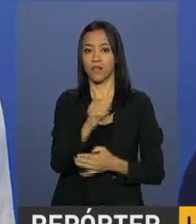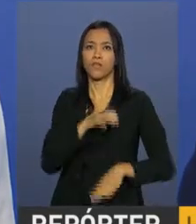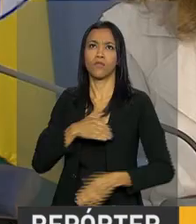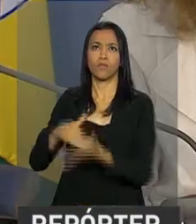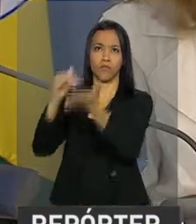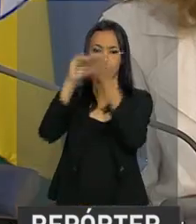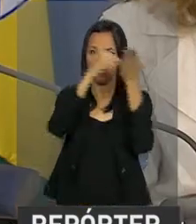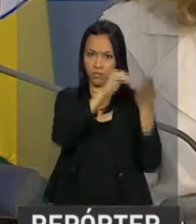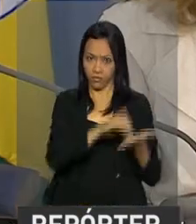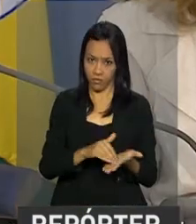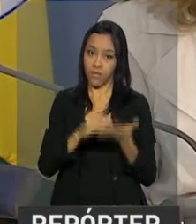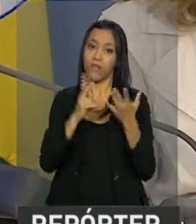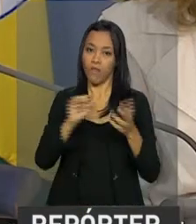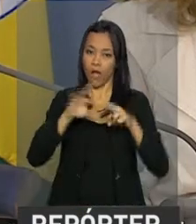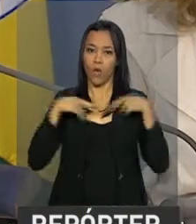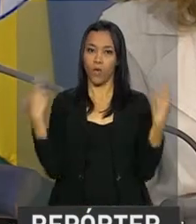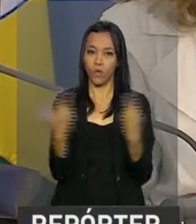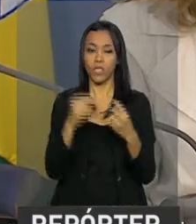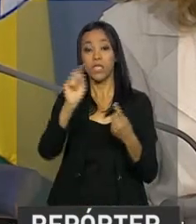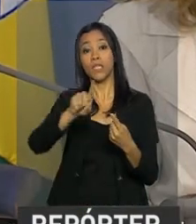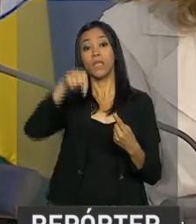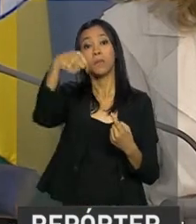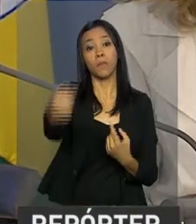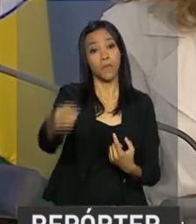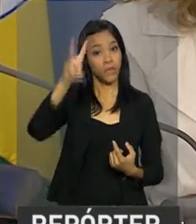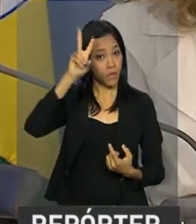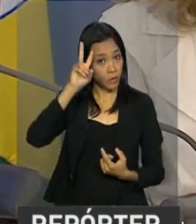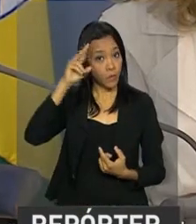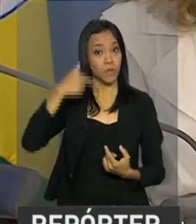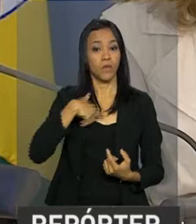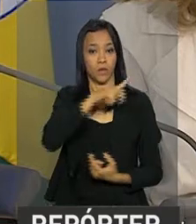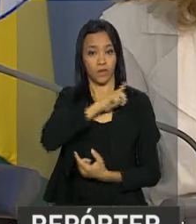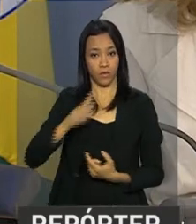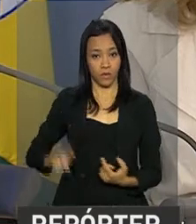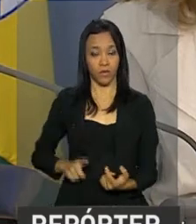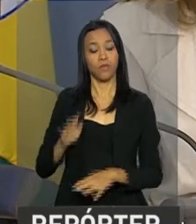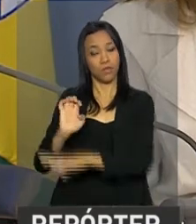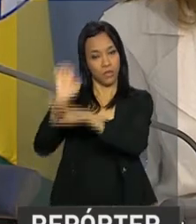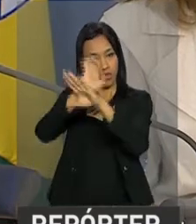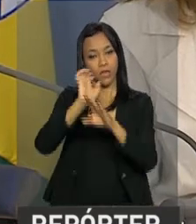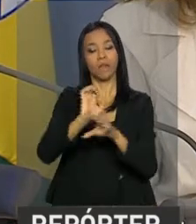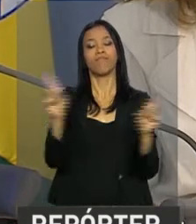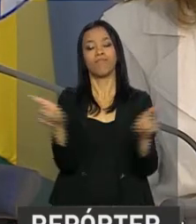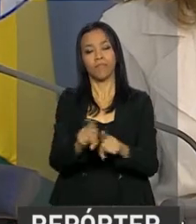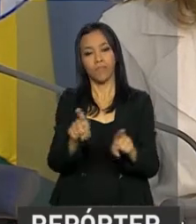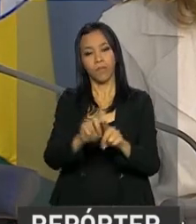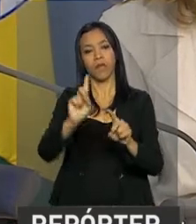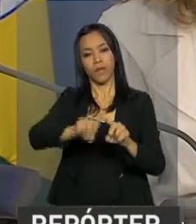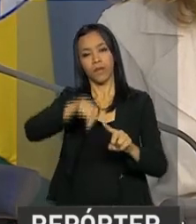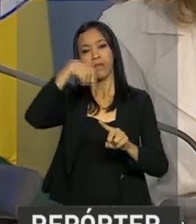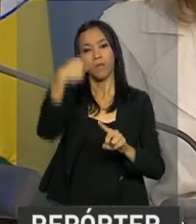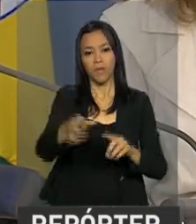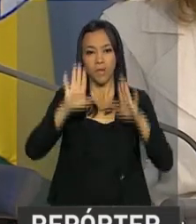dias e na segunda-feira os governadores irão apresentar, portanto, o